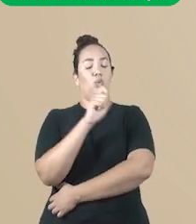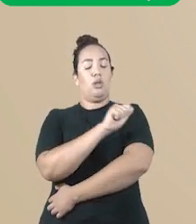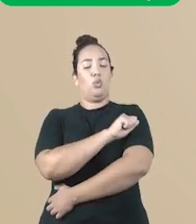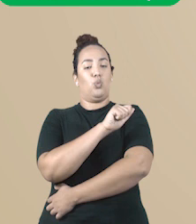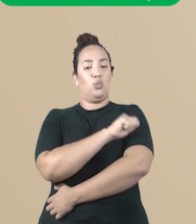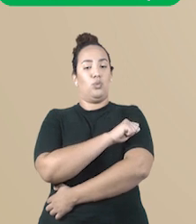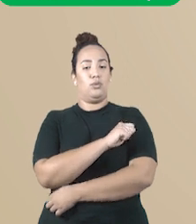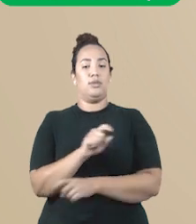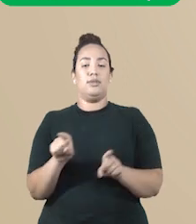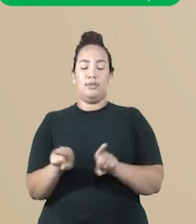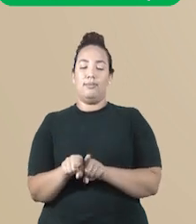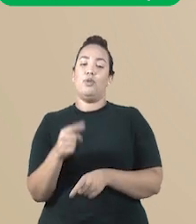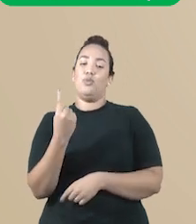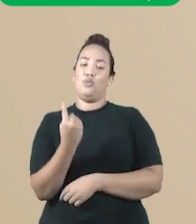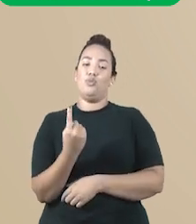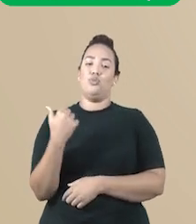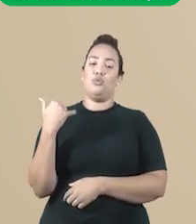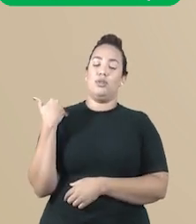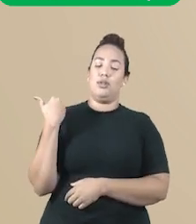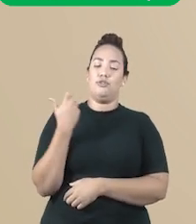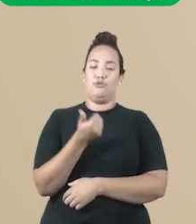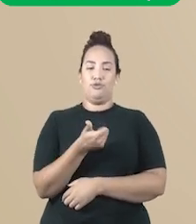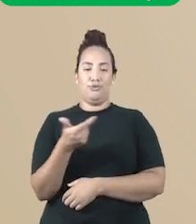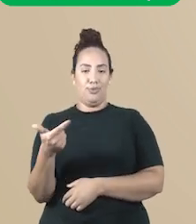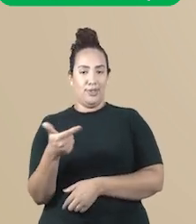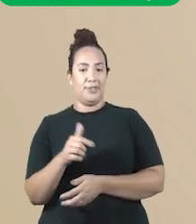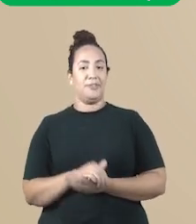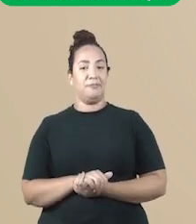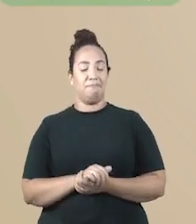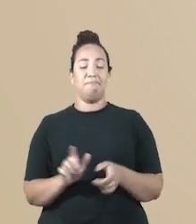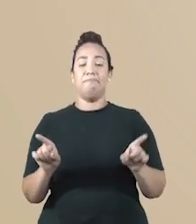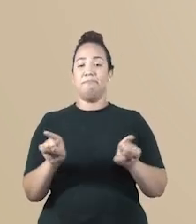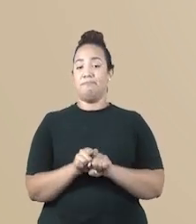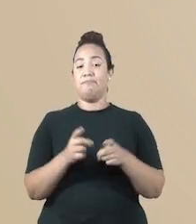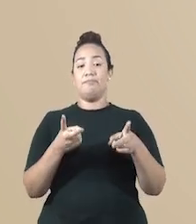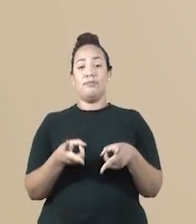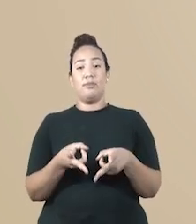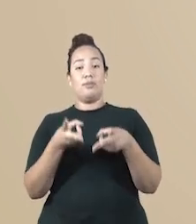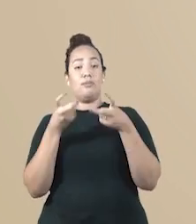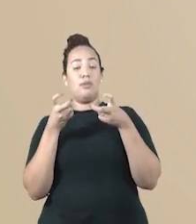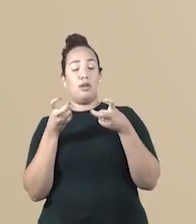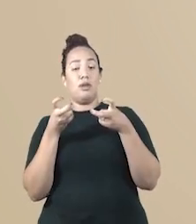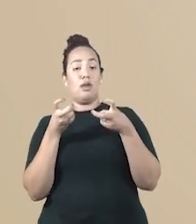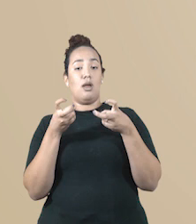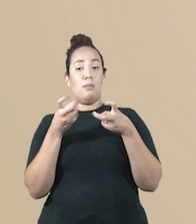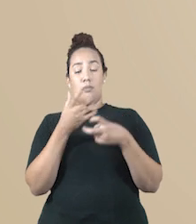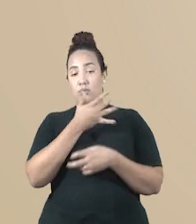também. E um com 12. Também conseguimos identificar